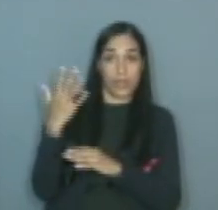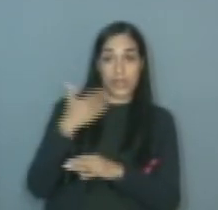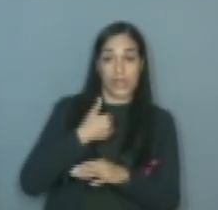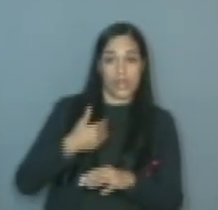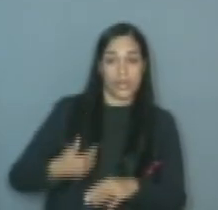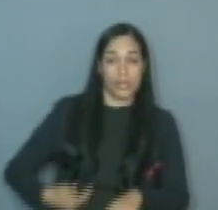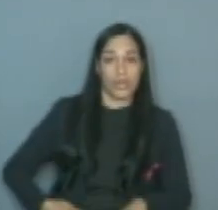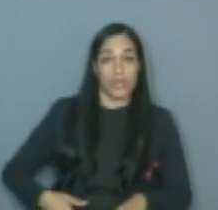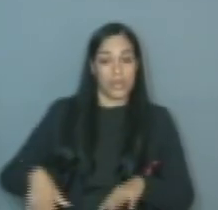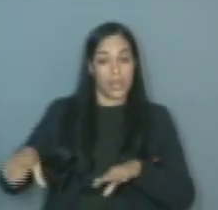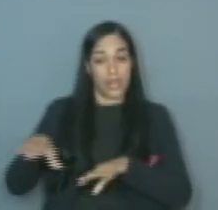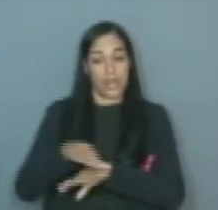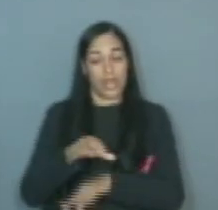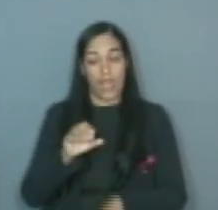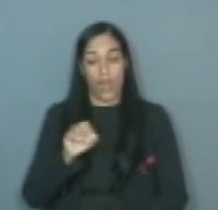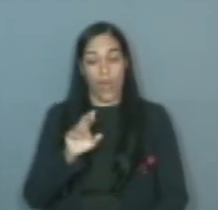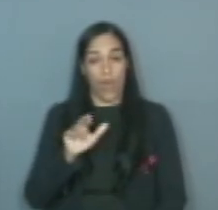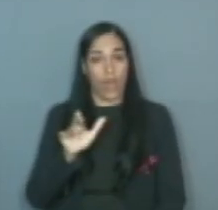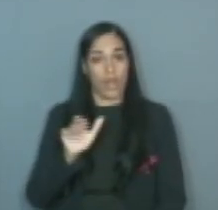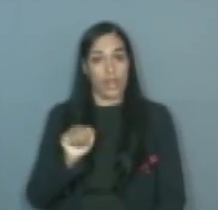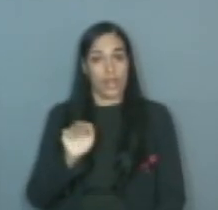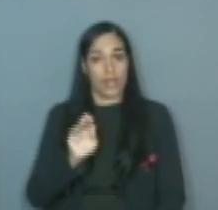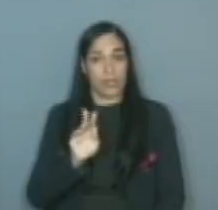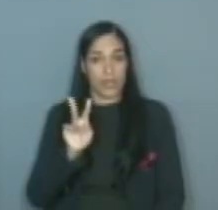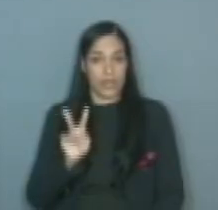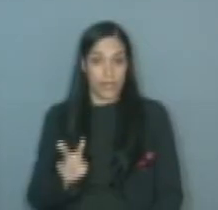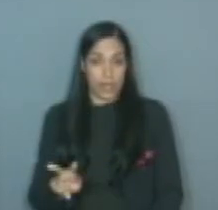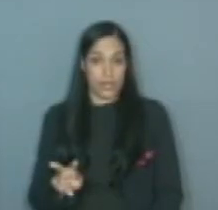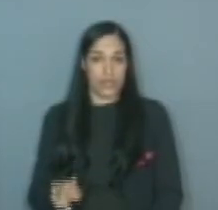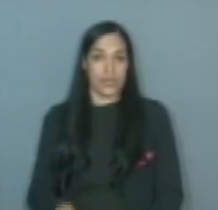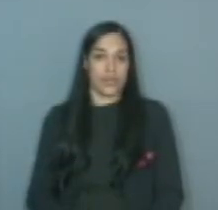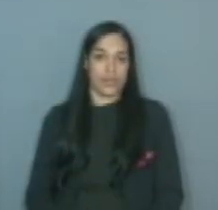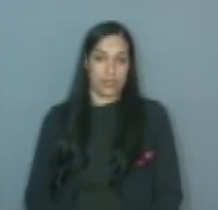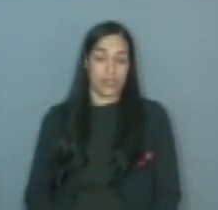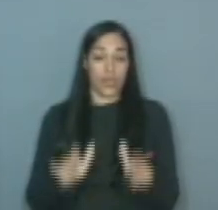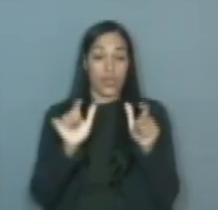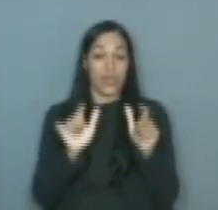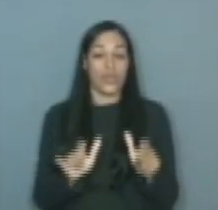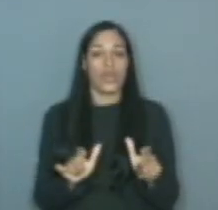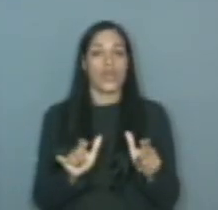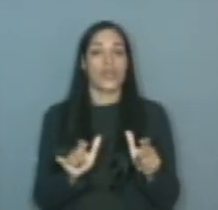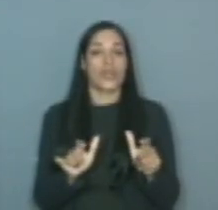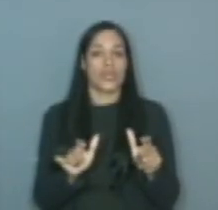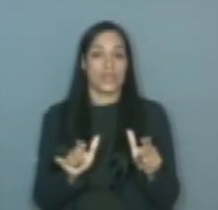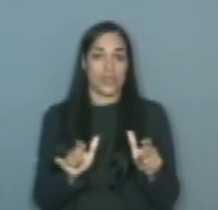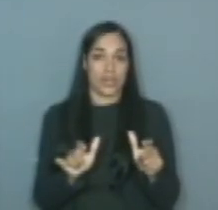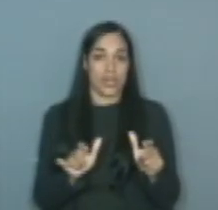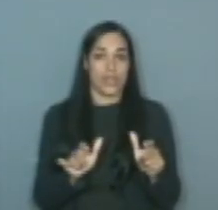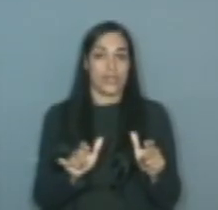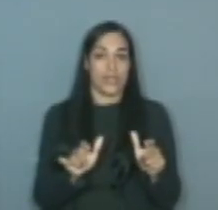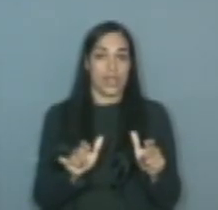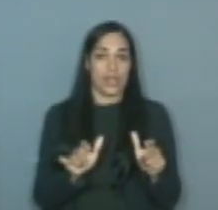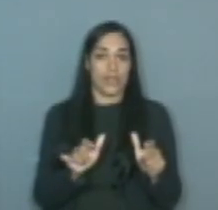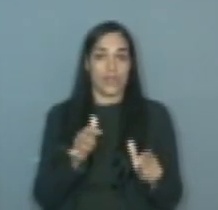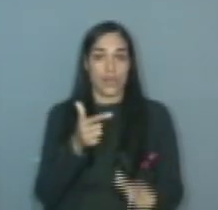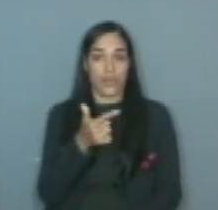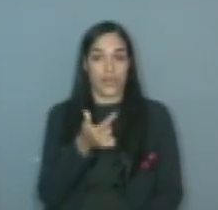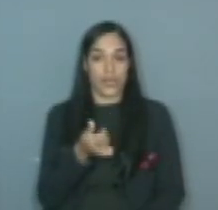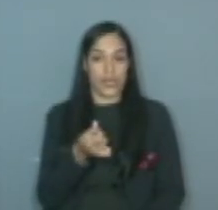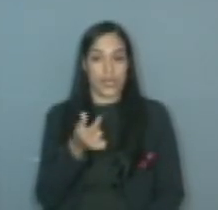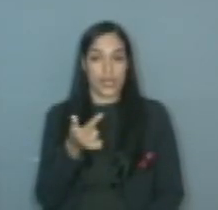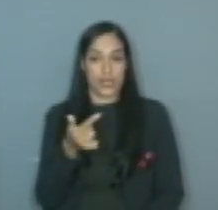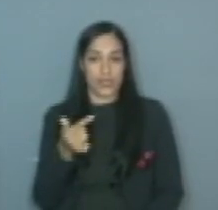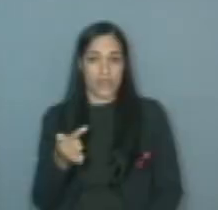na orla da Avenida Boa Viagem, no trecho localizado nas imediações dos quiosques 26,